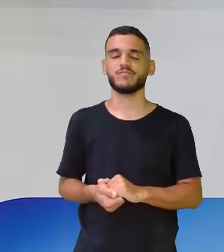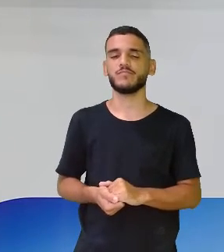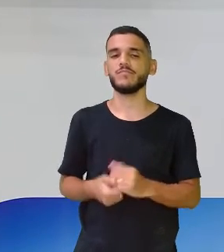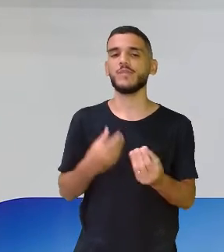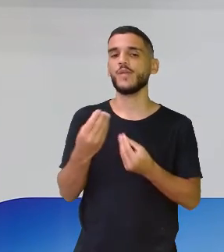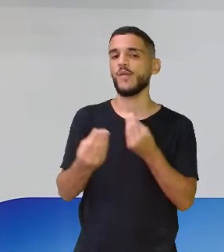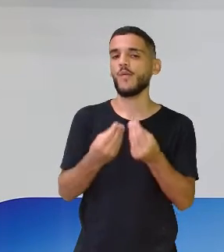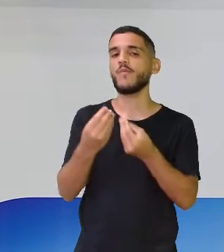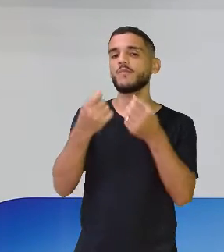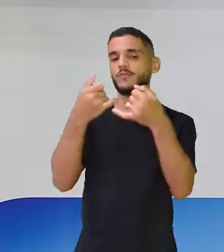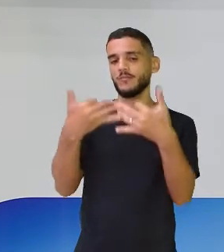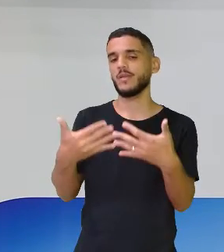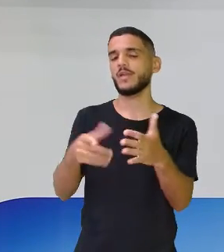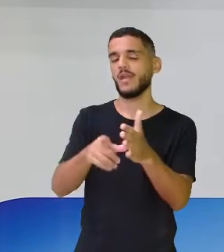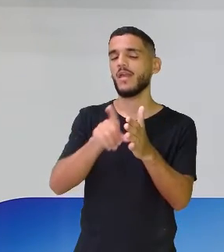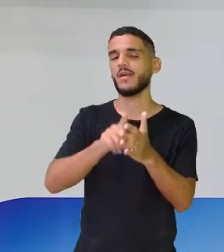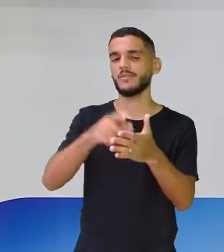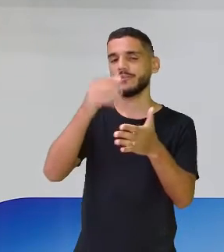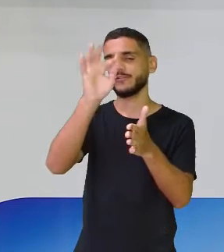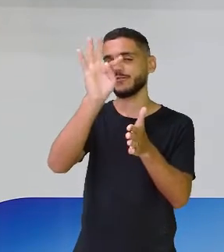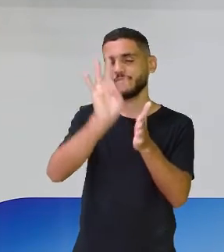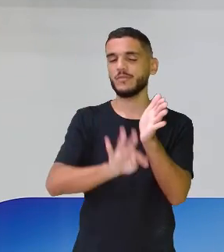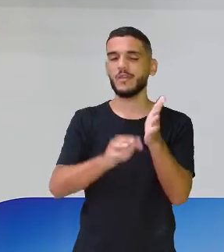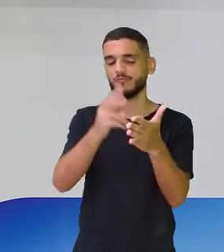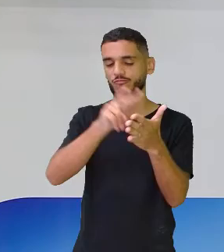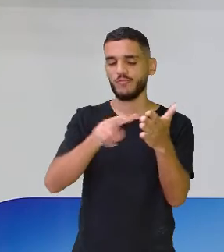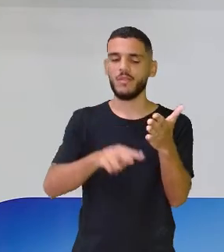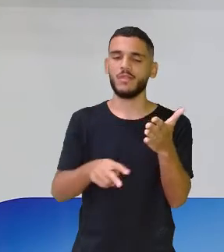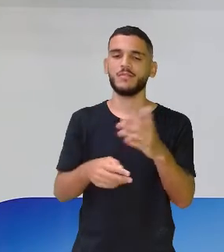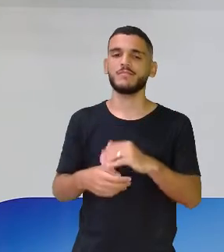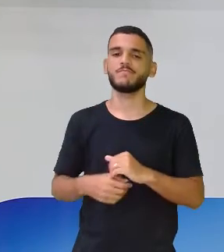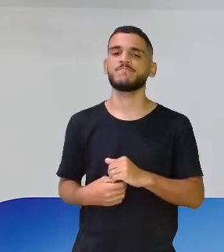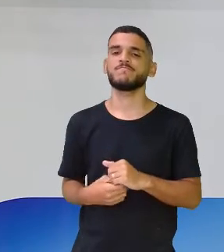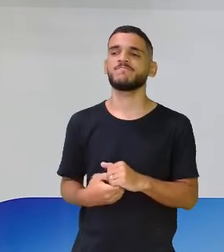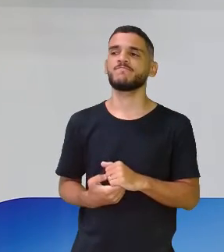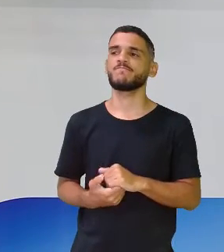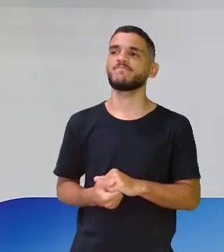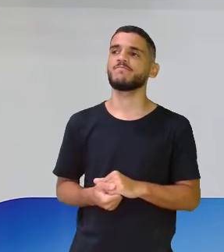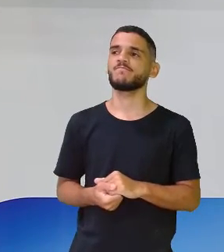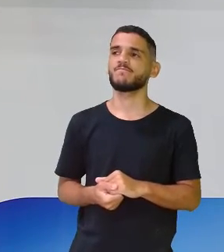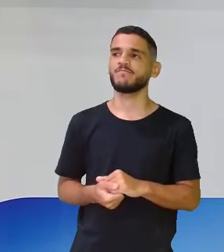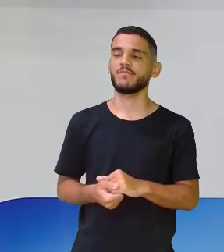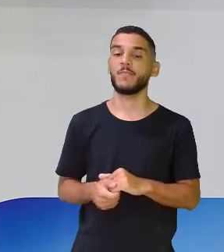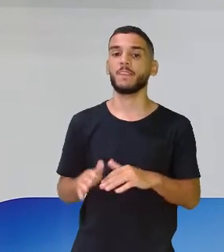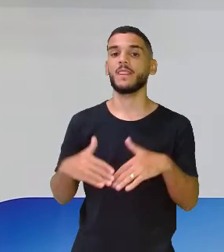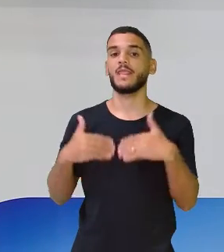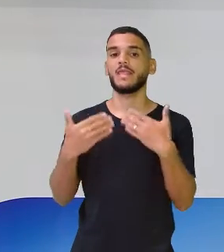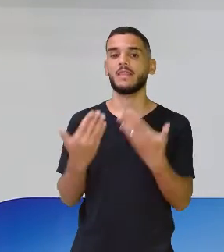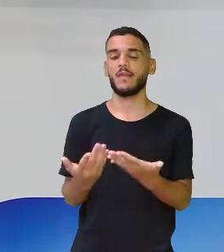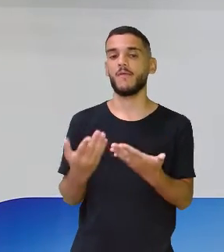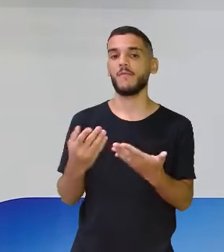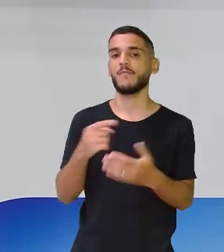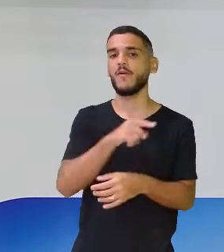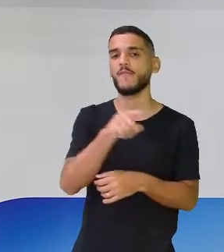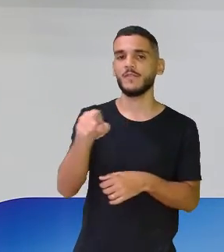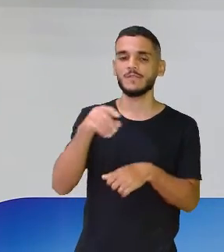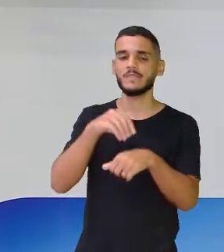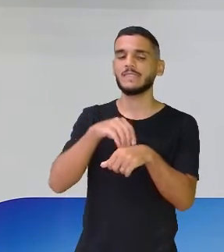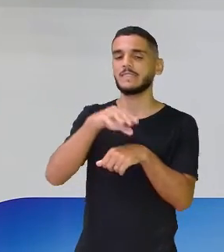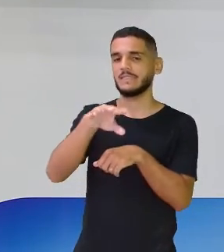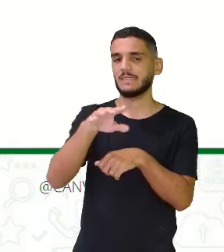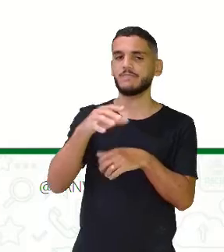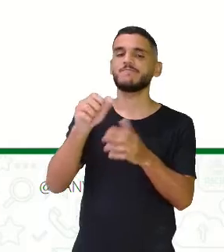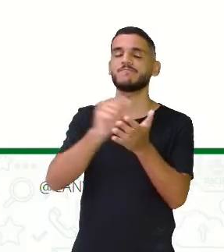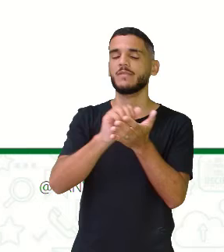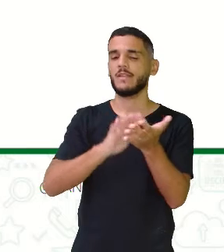foi o relato da professora Ana Paula, lá do Alto do Maracanã, tá? E aí eu deixo para vocês essa sugestão de